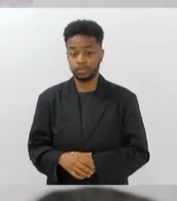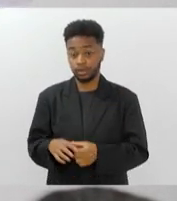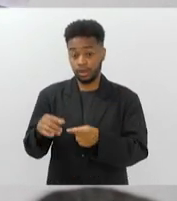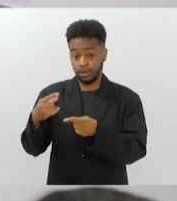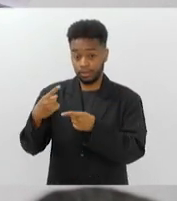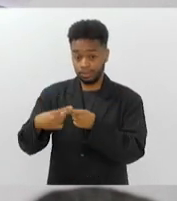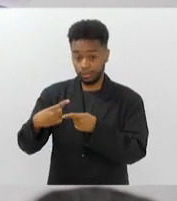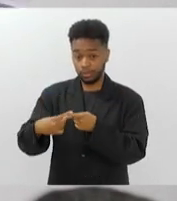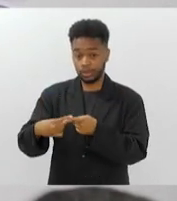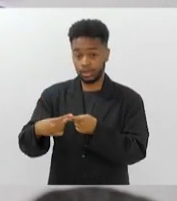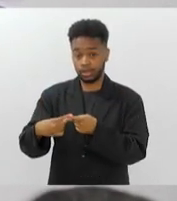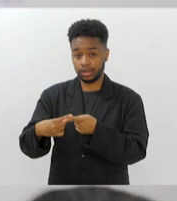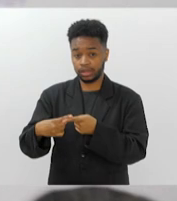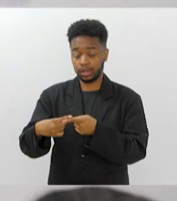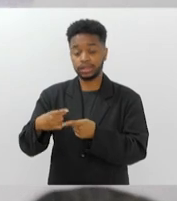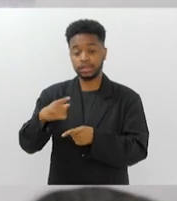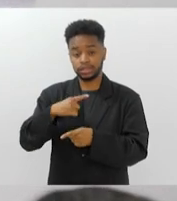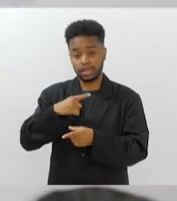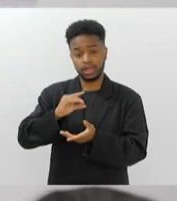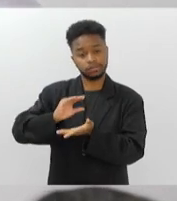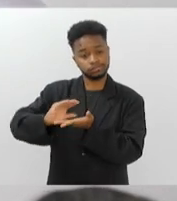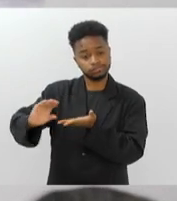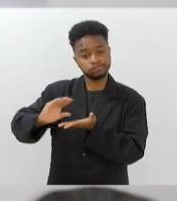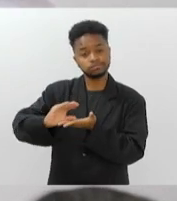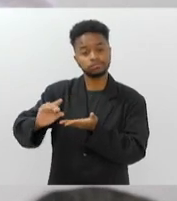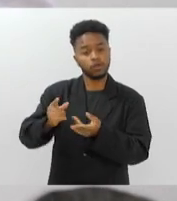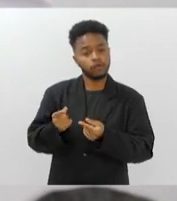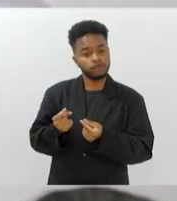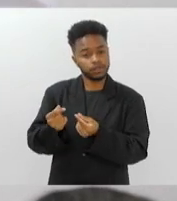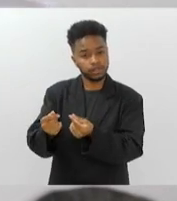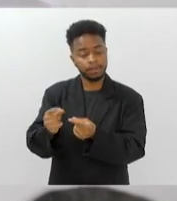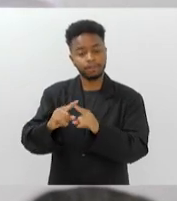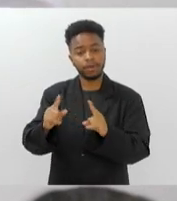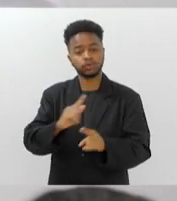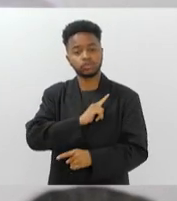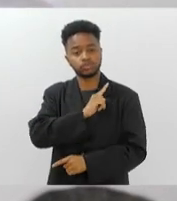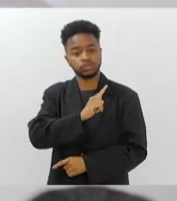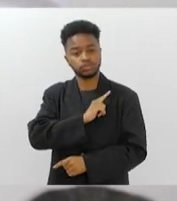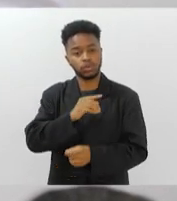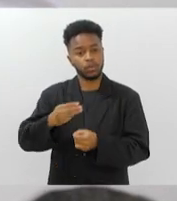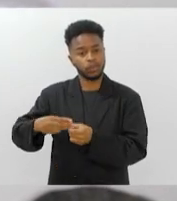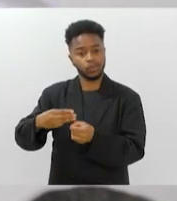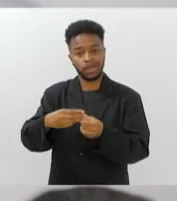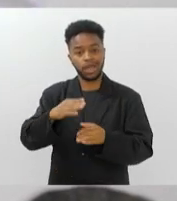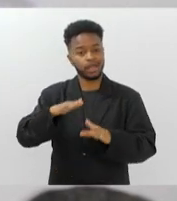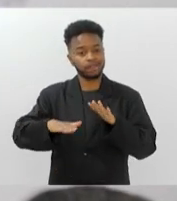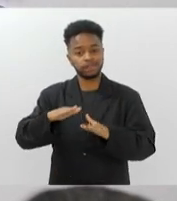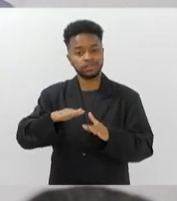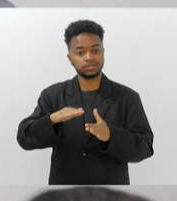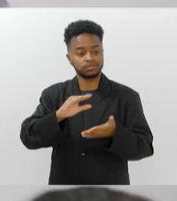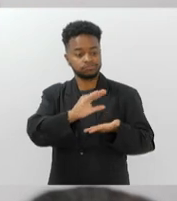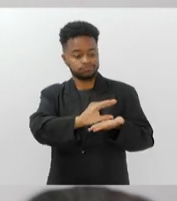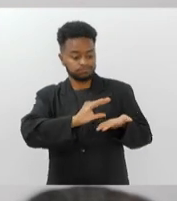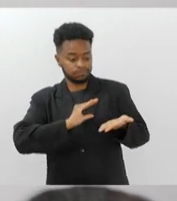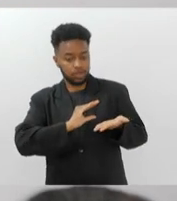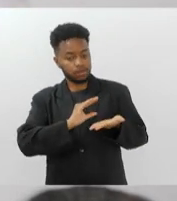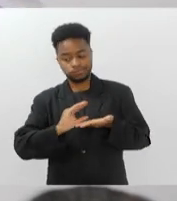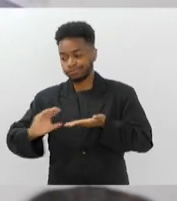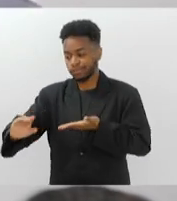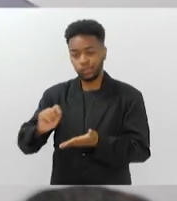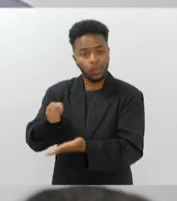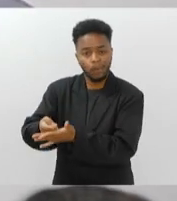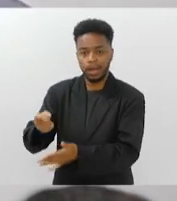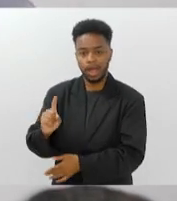tem incentivos financeiros que os gestores Municipal não repassam para as